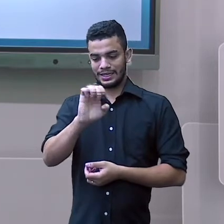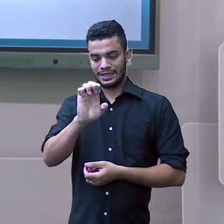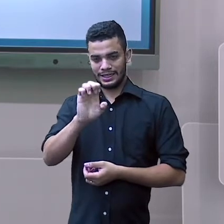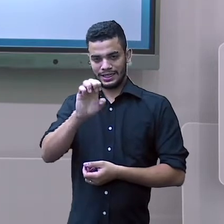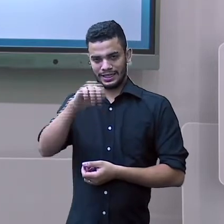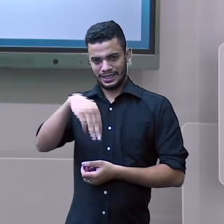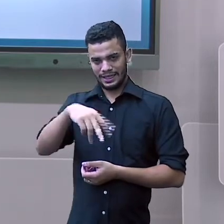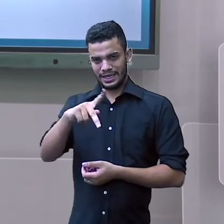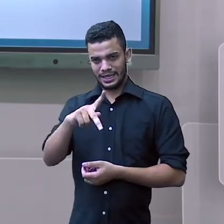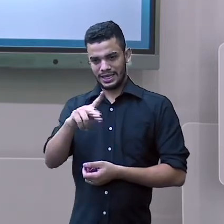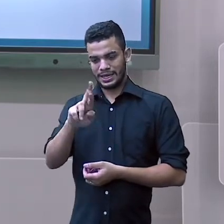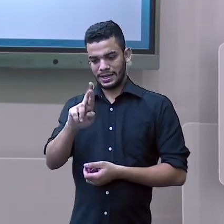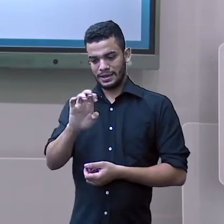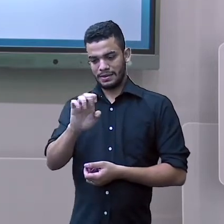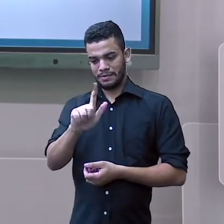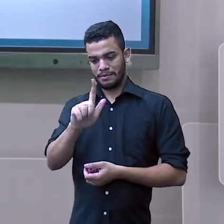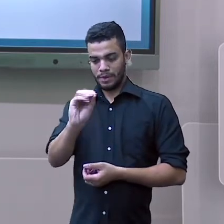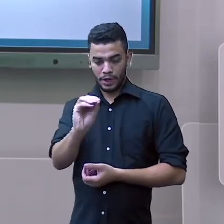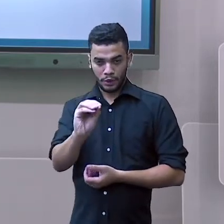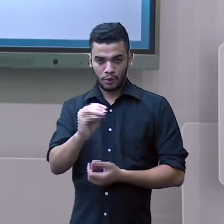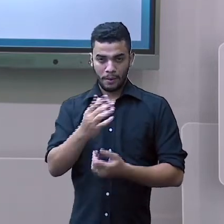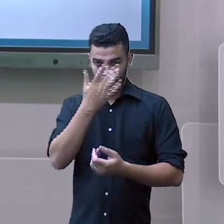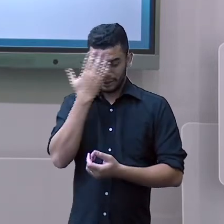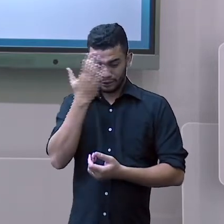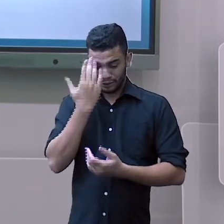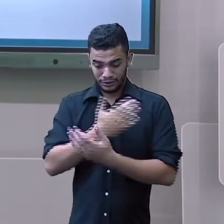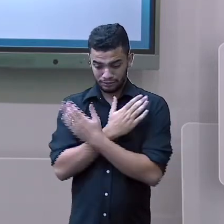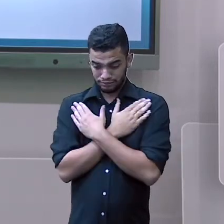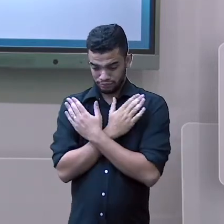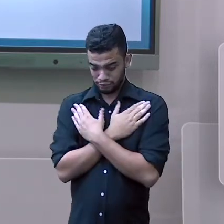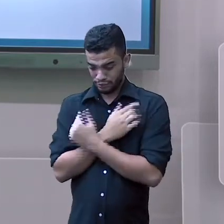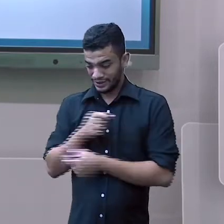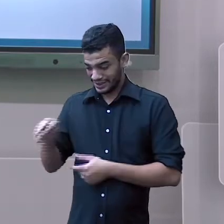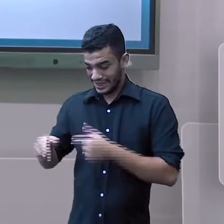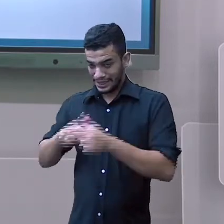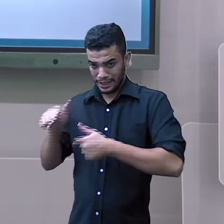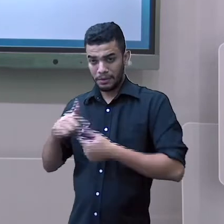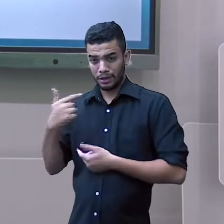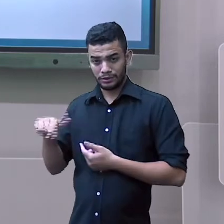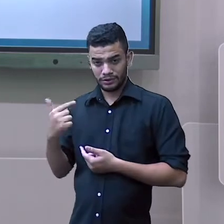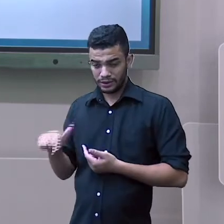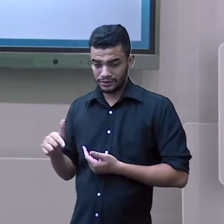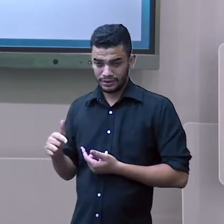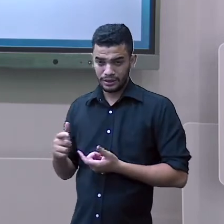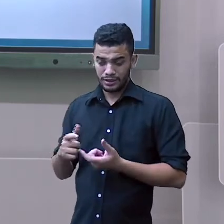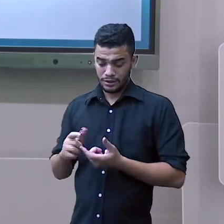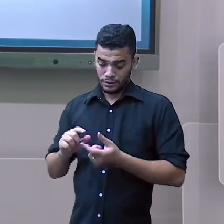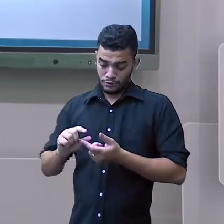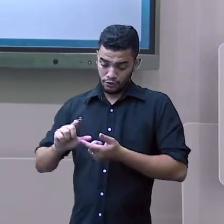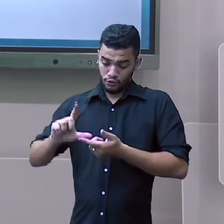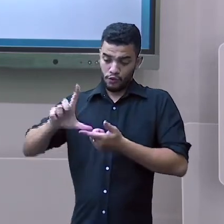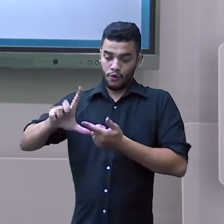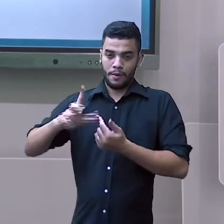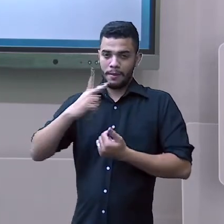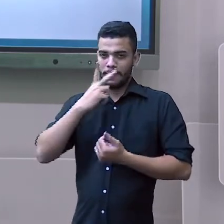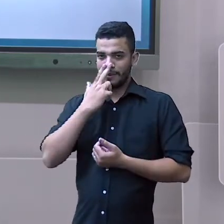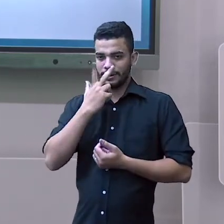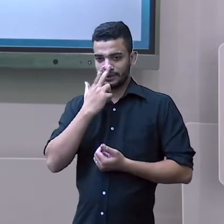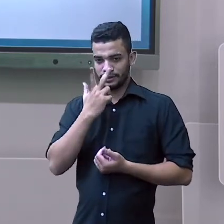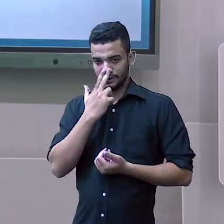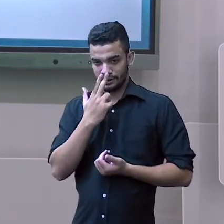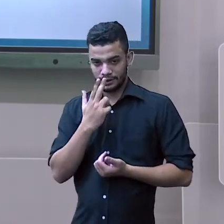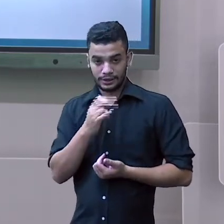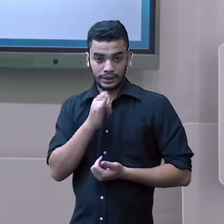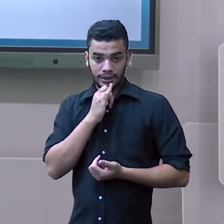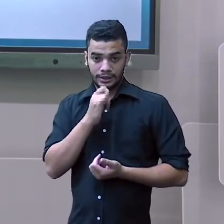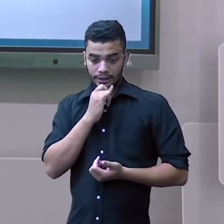por este trabalho que ele está fazendo, certo? Como freelance, por exemplo, que fez ali, prestou o serviço, recebeu. O informal,